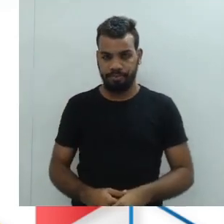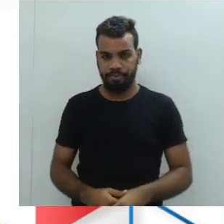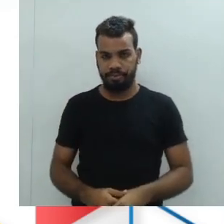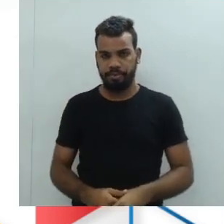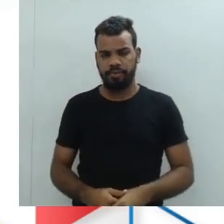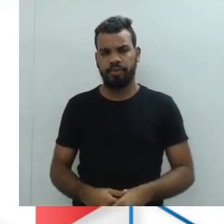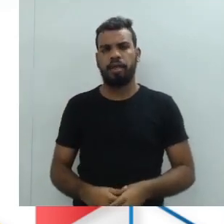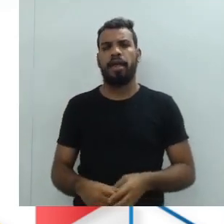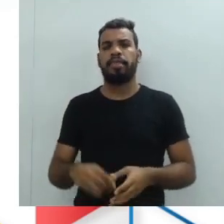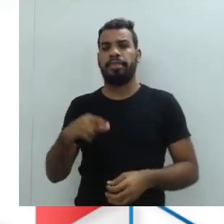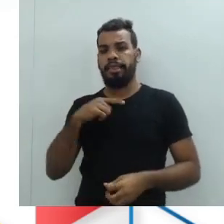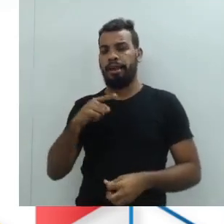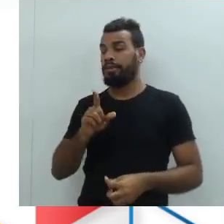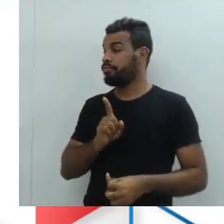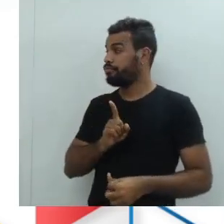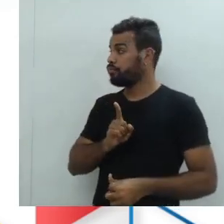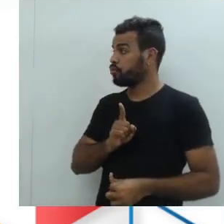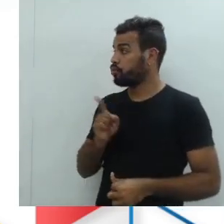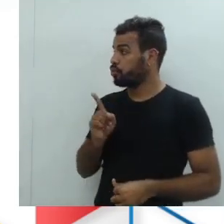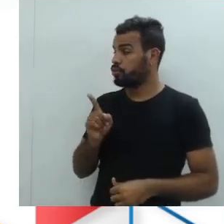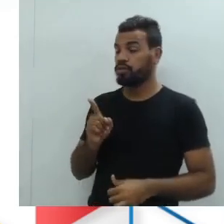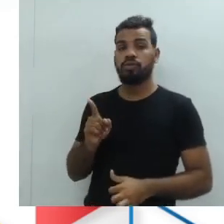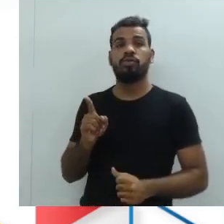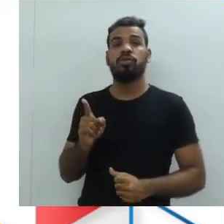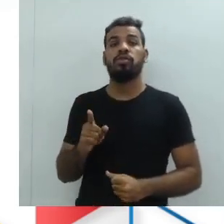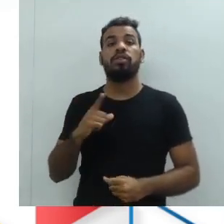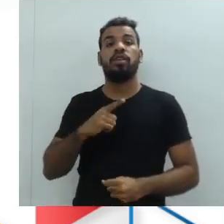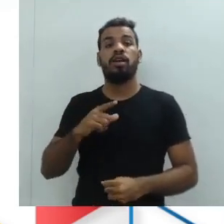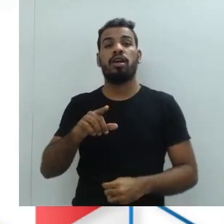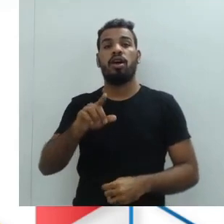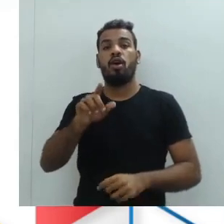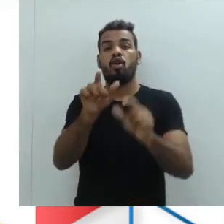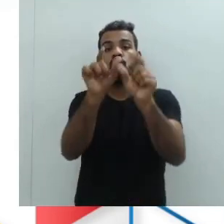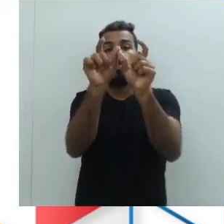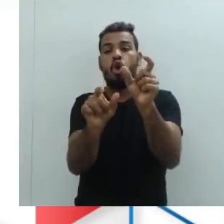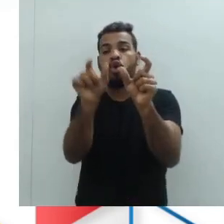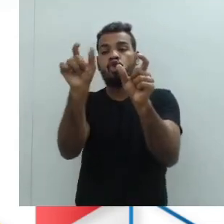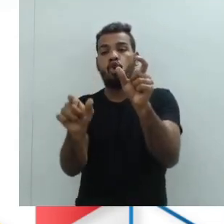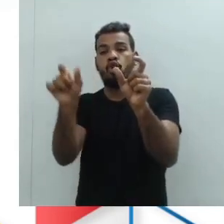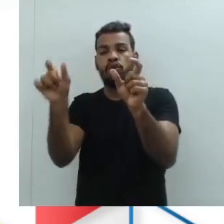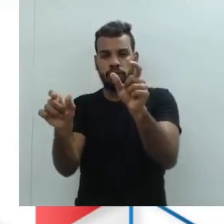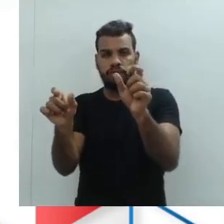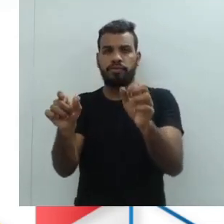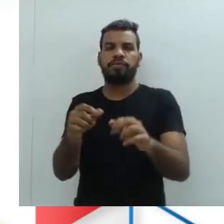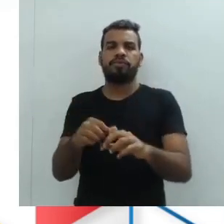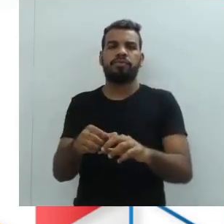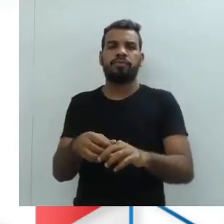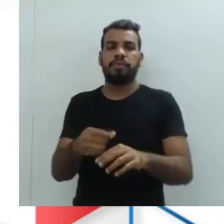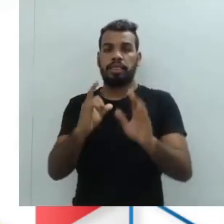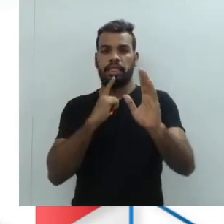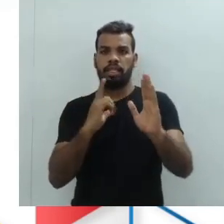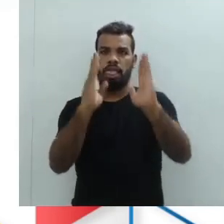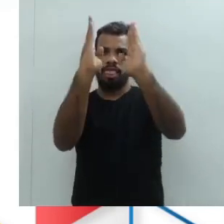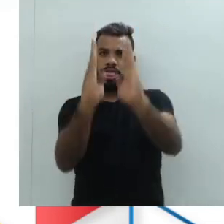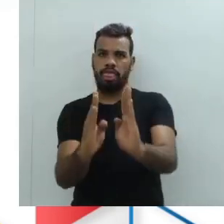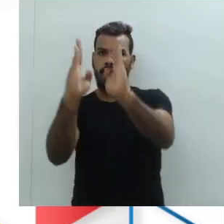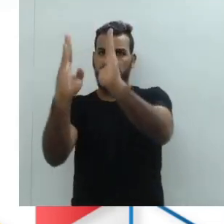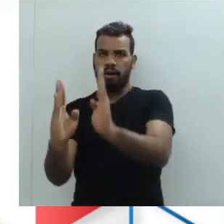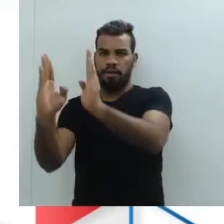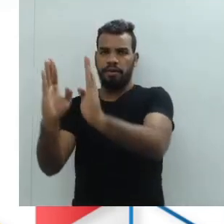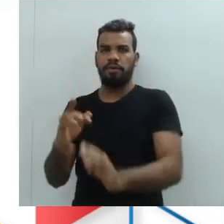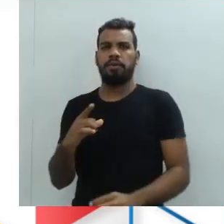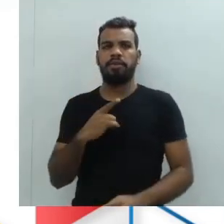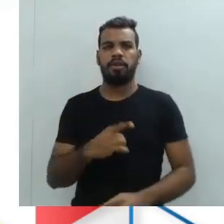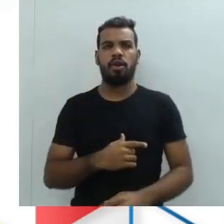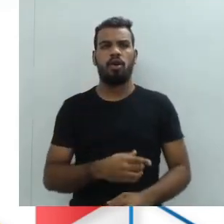Aí você tem um gráfico aí, que a gente chama esse gráfico aí de gráfico de coluna. Você vê aí que tem umas colunas aí, Aí tem a coluna time